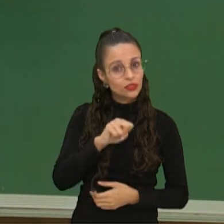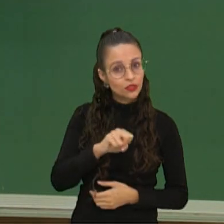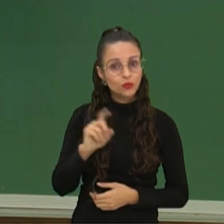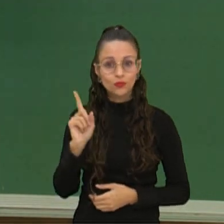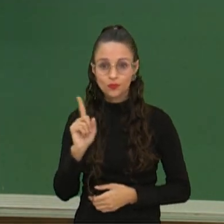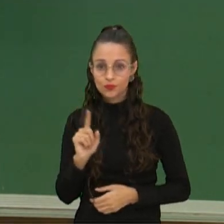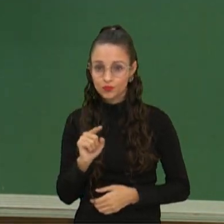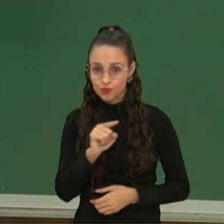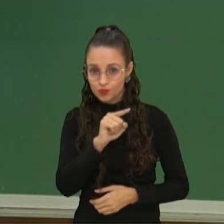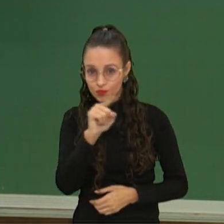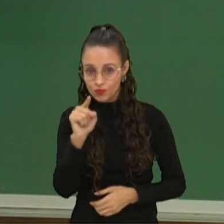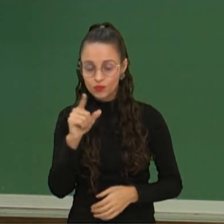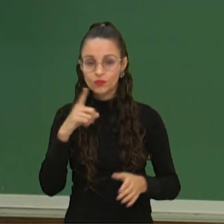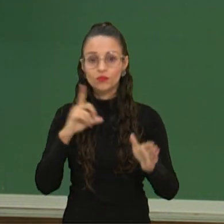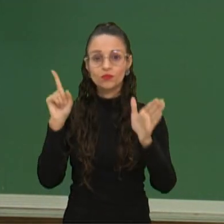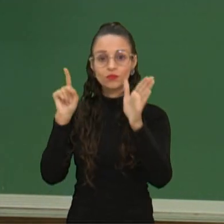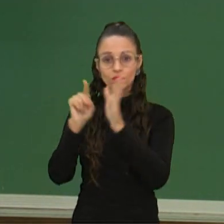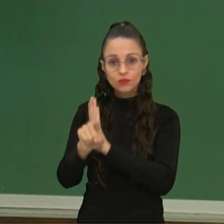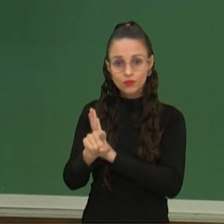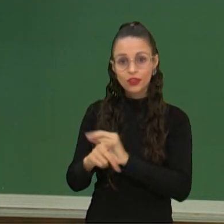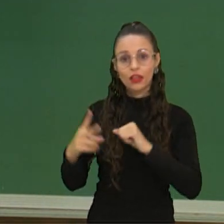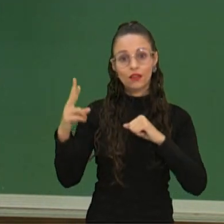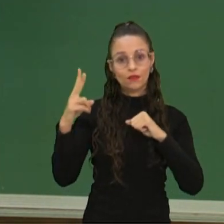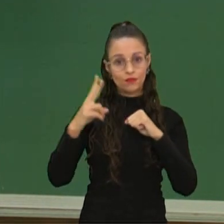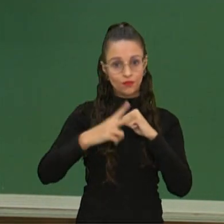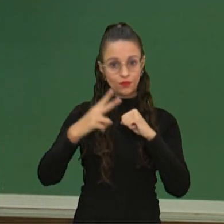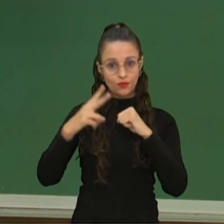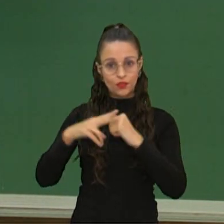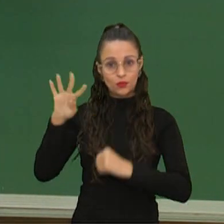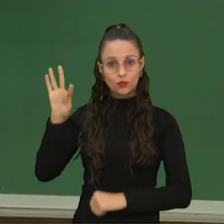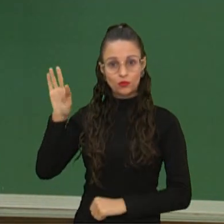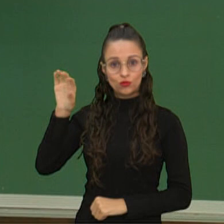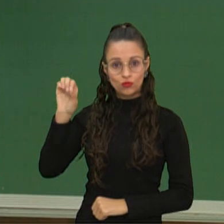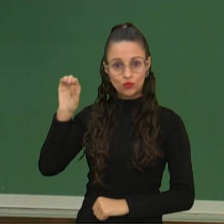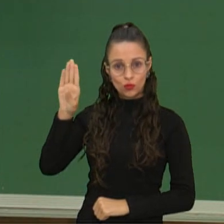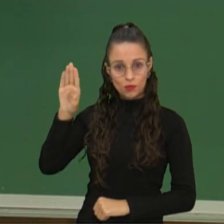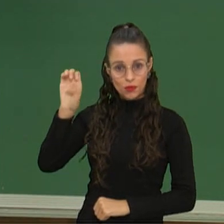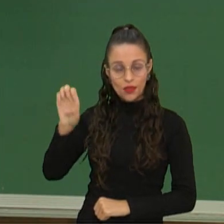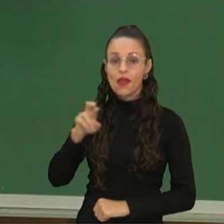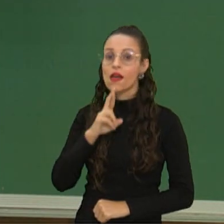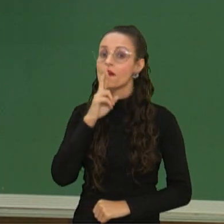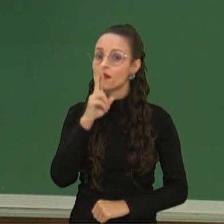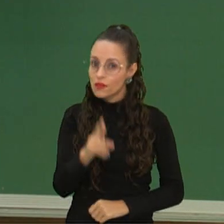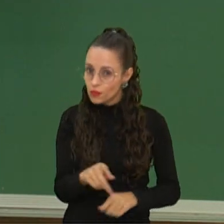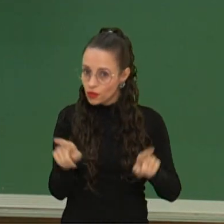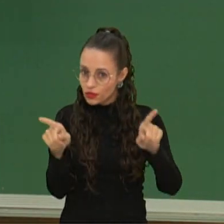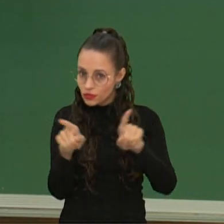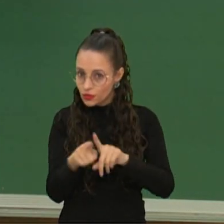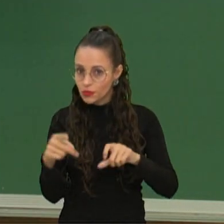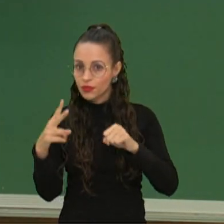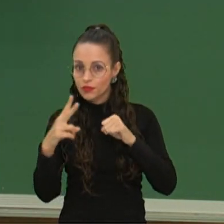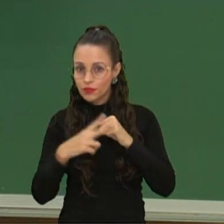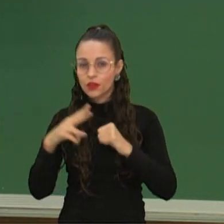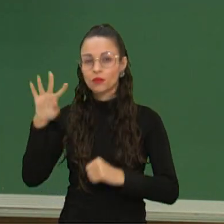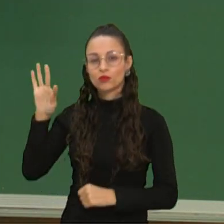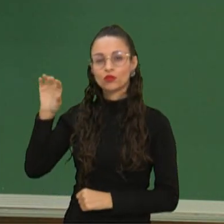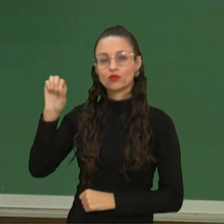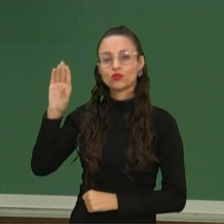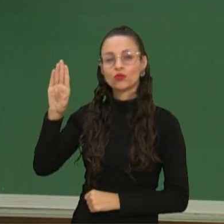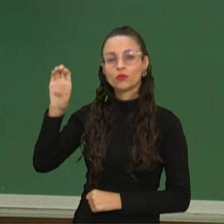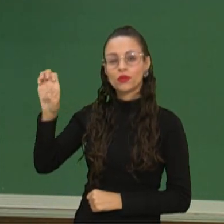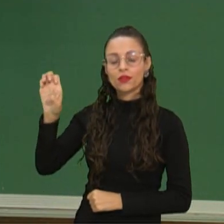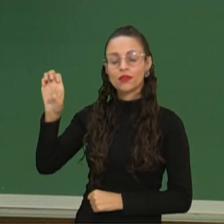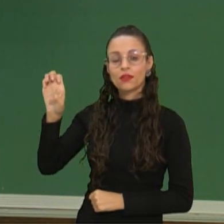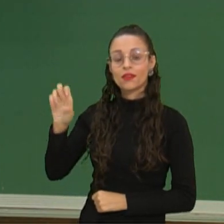Lembrando que se você tem uma pergunta feita com o verbo to be, você responde com o verbo to be, tá bom? Eu. Qual é o verbo